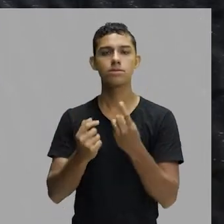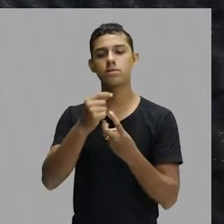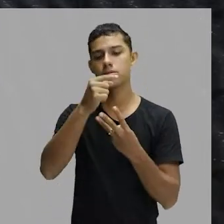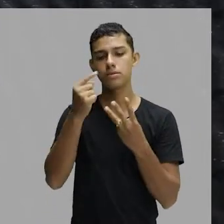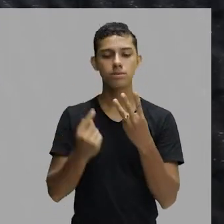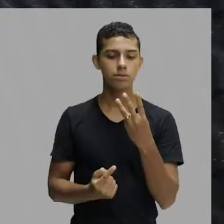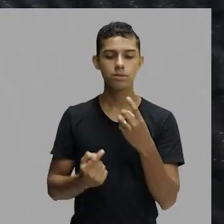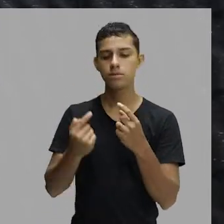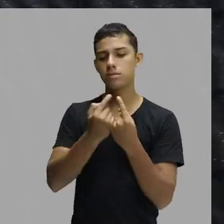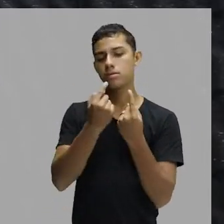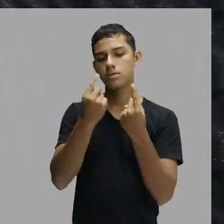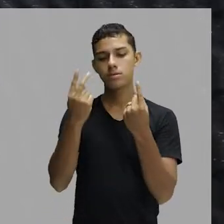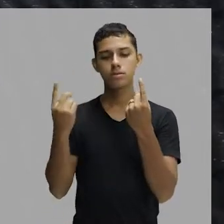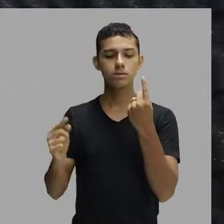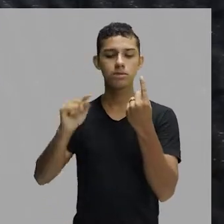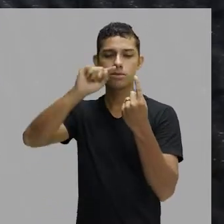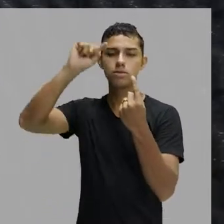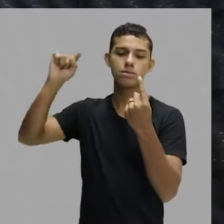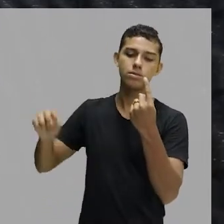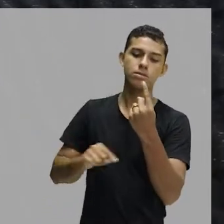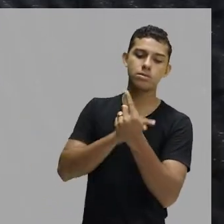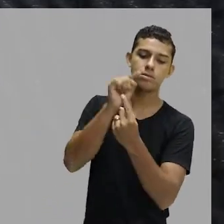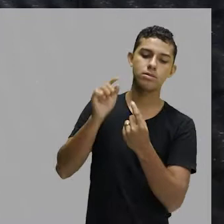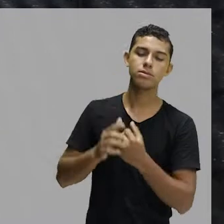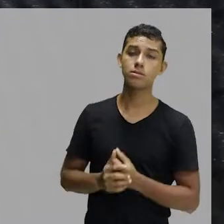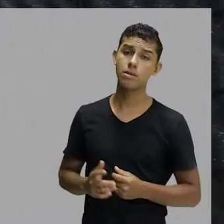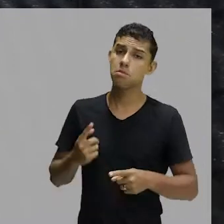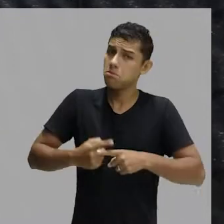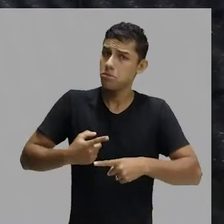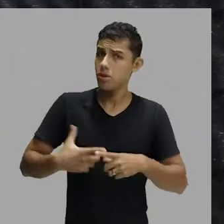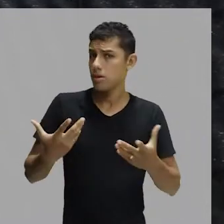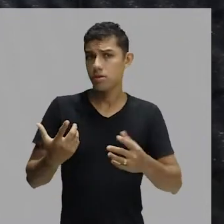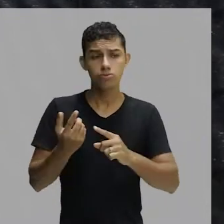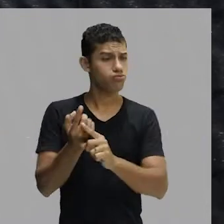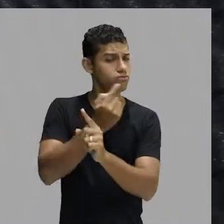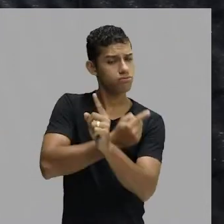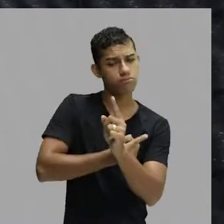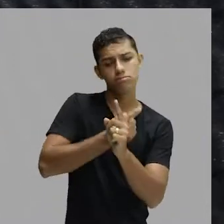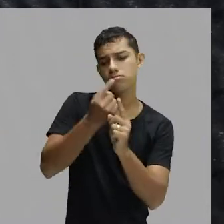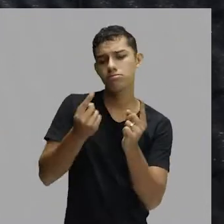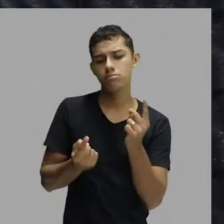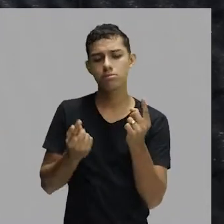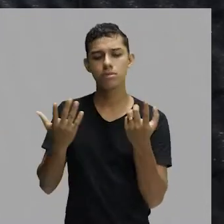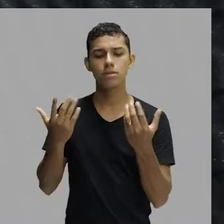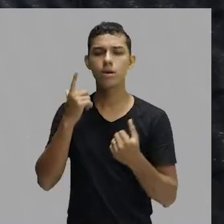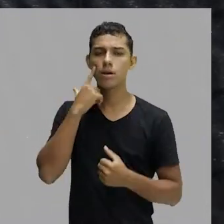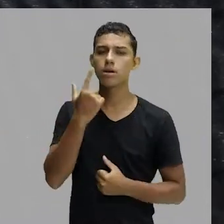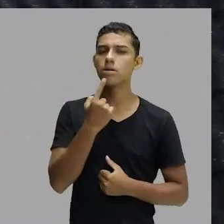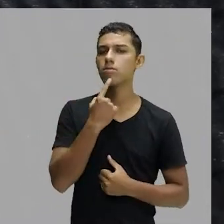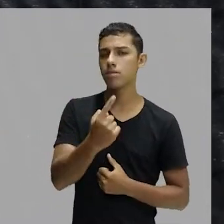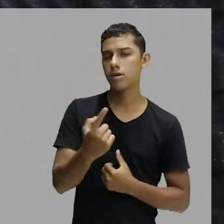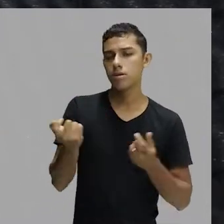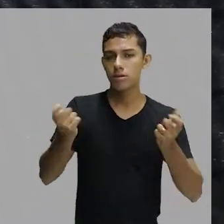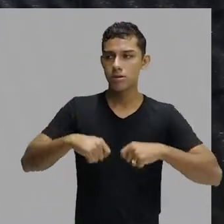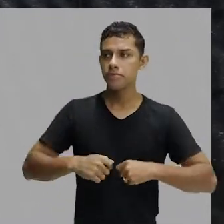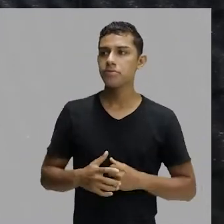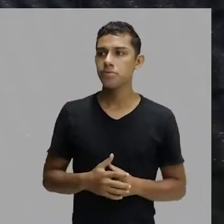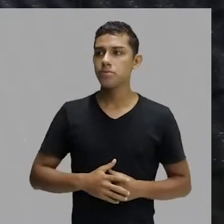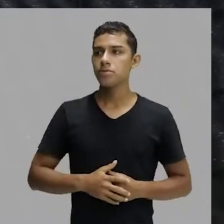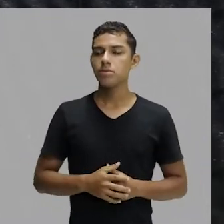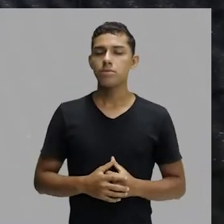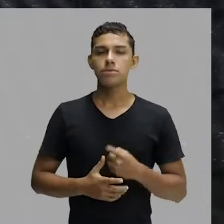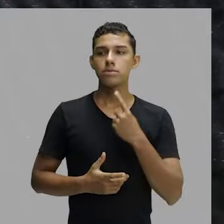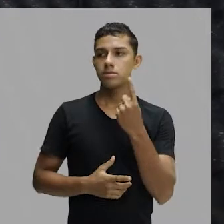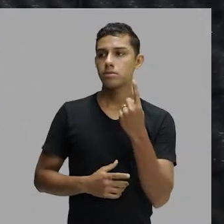numeração no sentido horário. Por quê? Porque a outra hidroxila está bem próxima do carbono 1. Então,